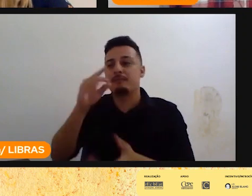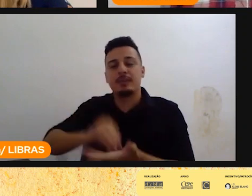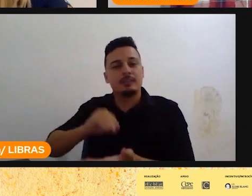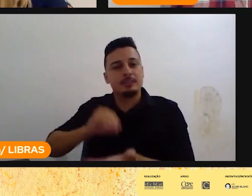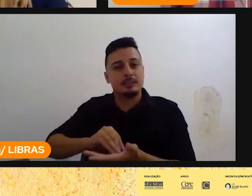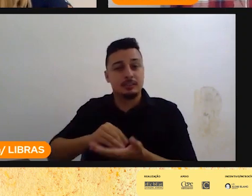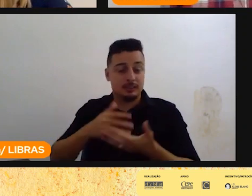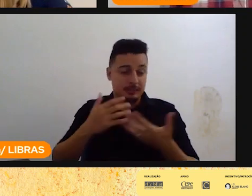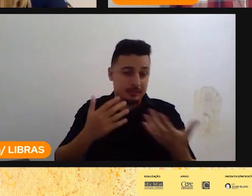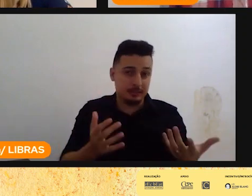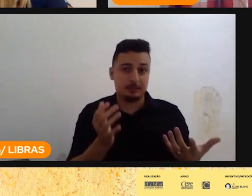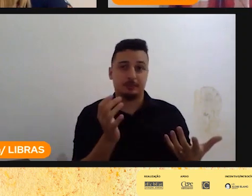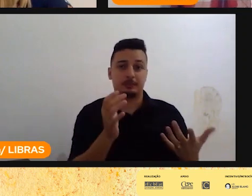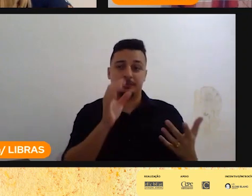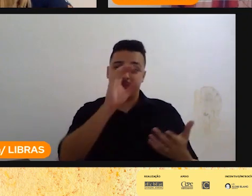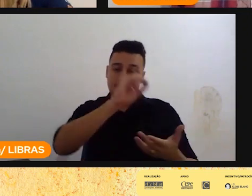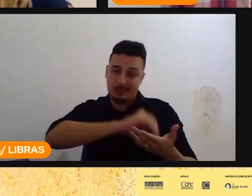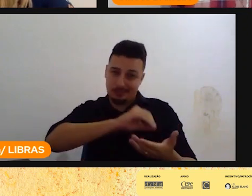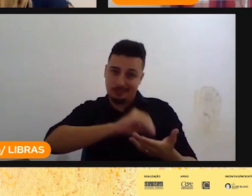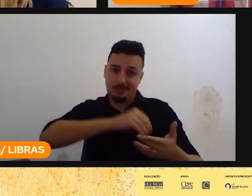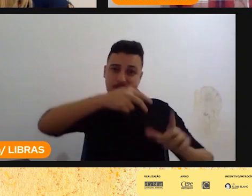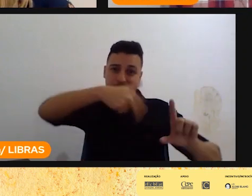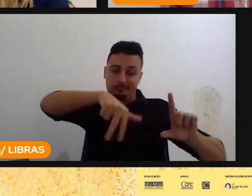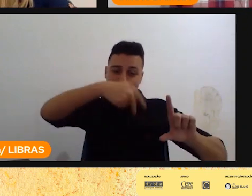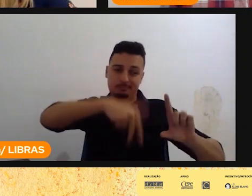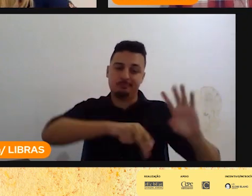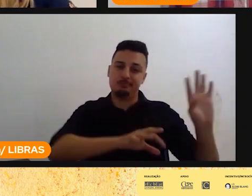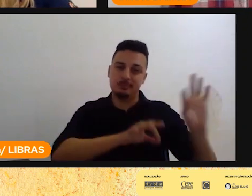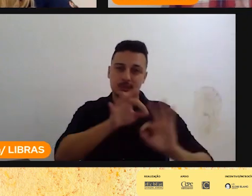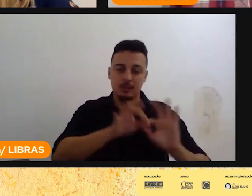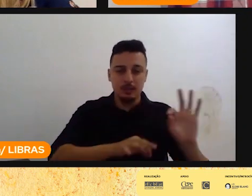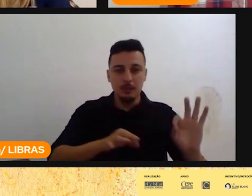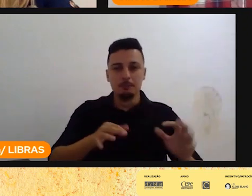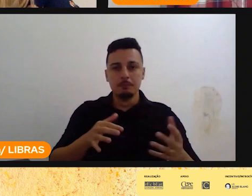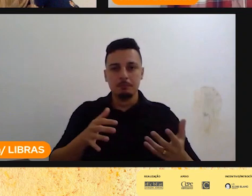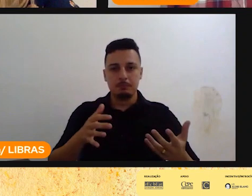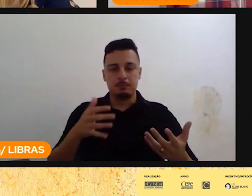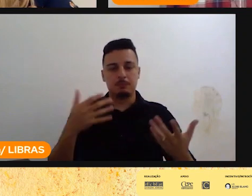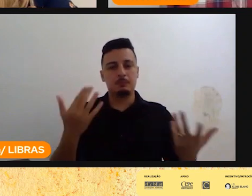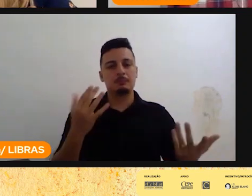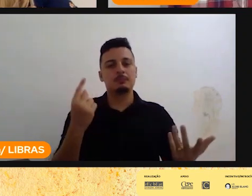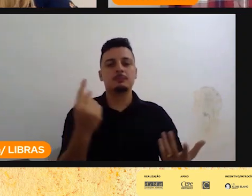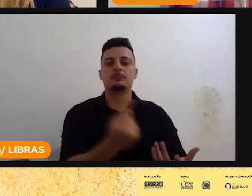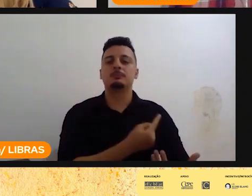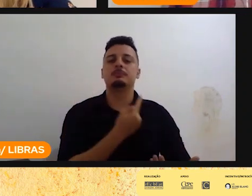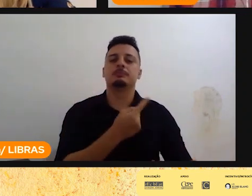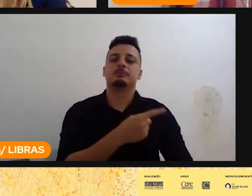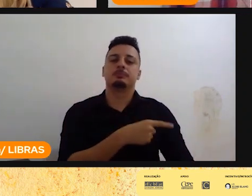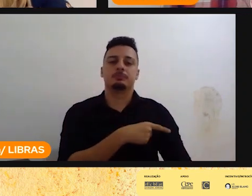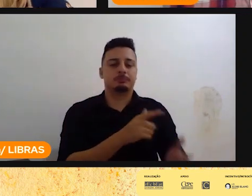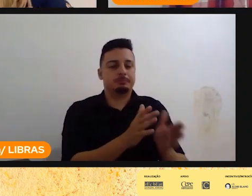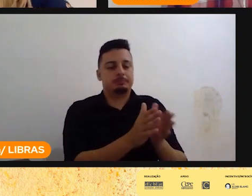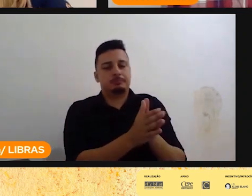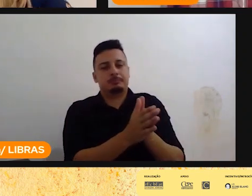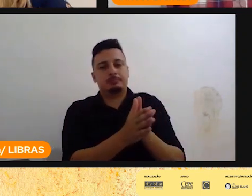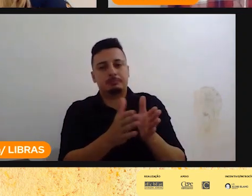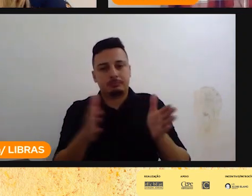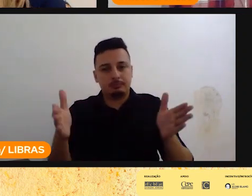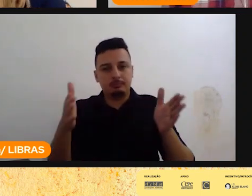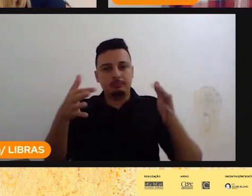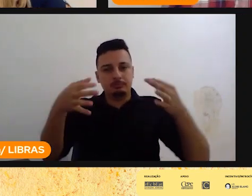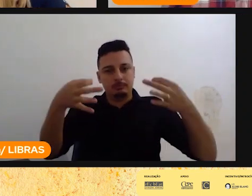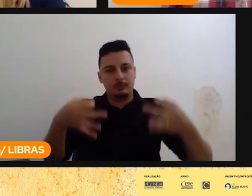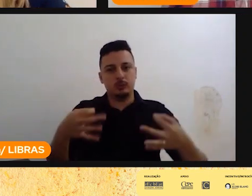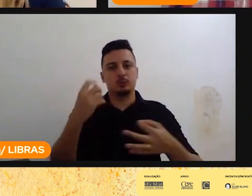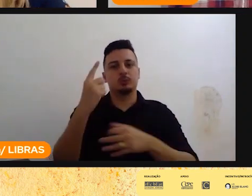específica para animação. No caso da gente aqui localmente, a gente não tem um prazo diferenciado, então o prazo é de 1 ano,